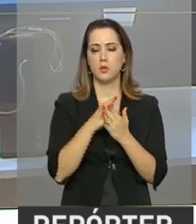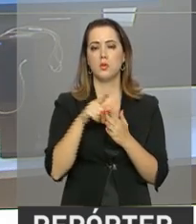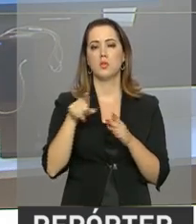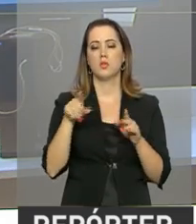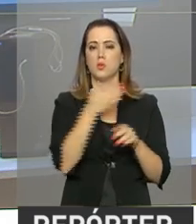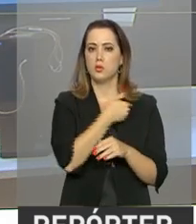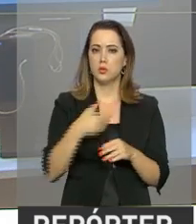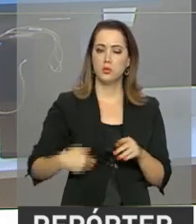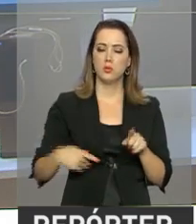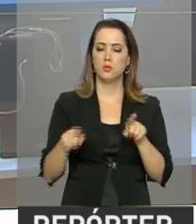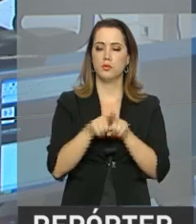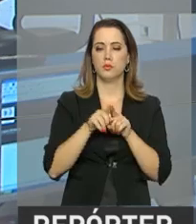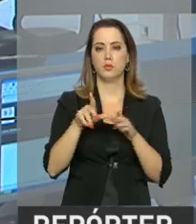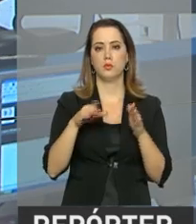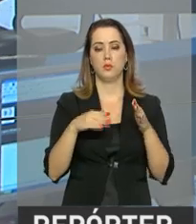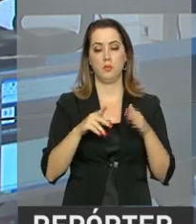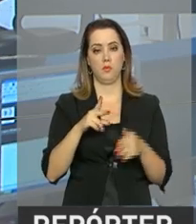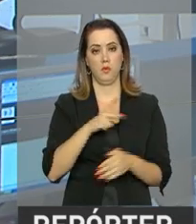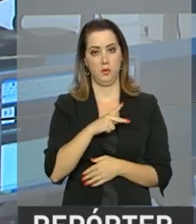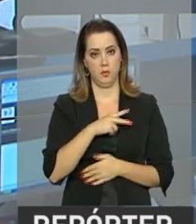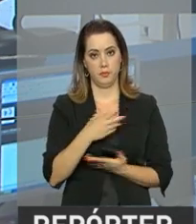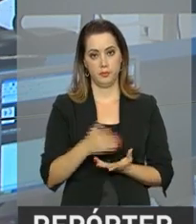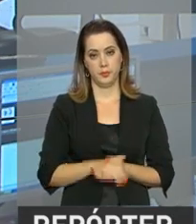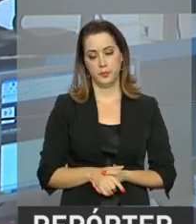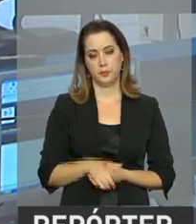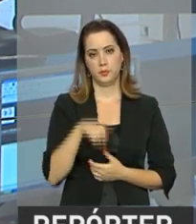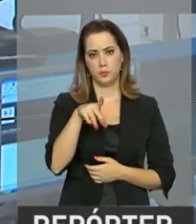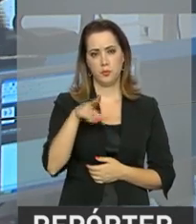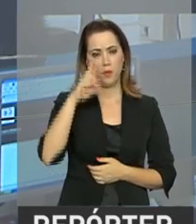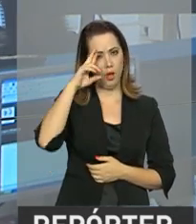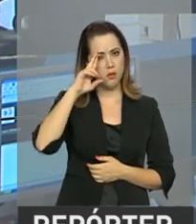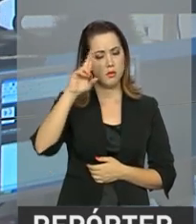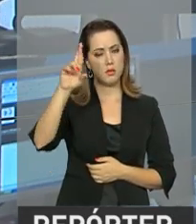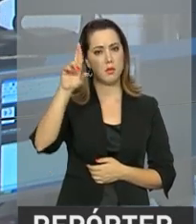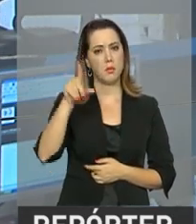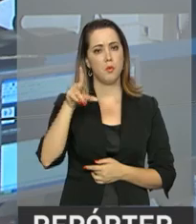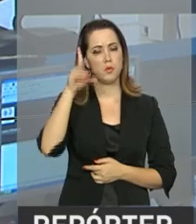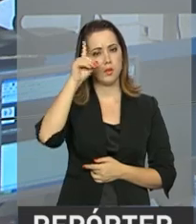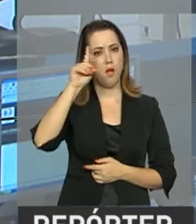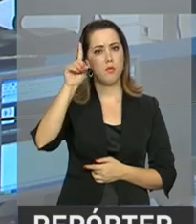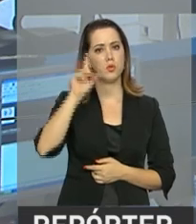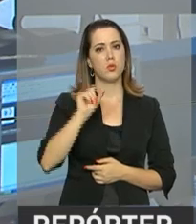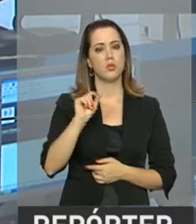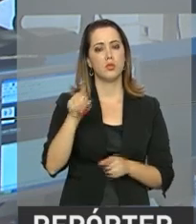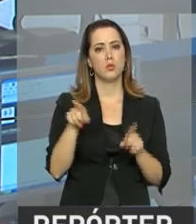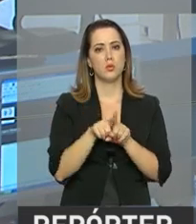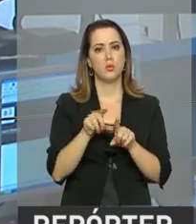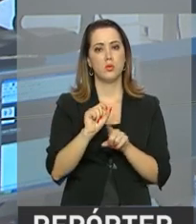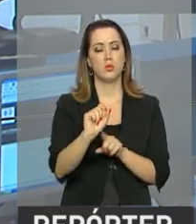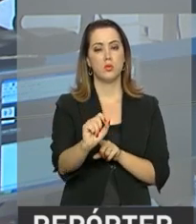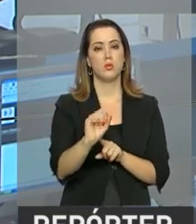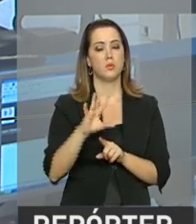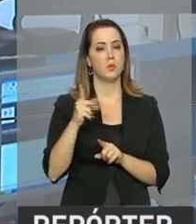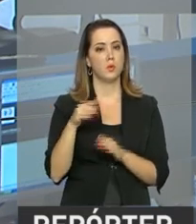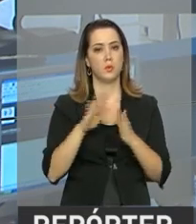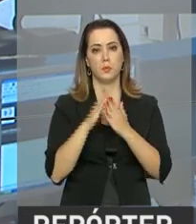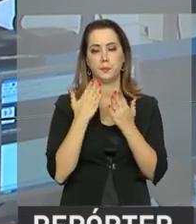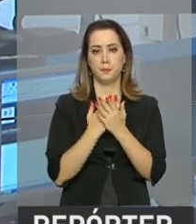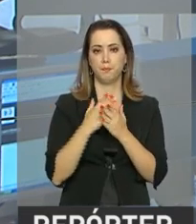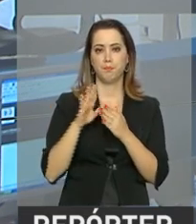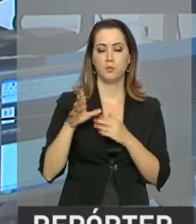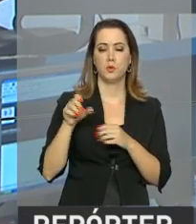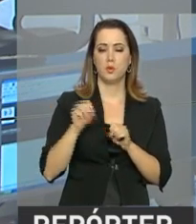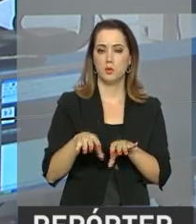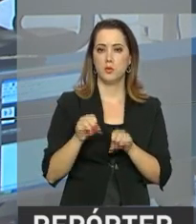rural de todo o país e diretores e responsáveis por escolas da educação básica de todo o Brasil tem até